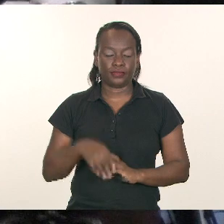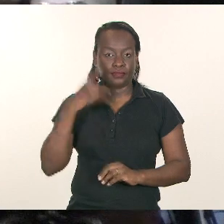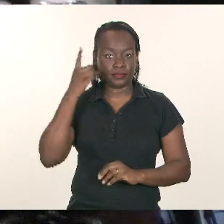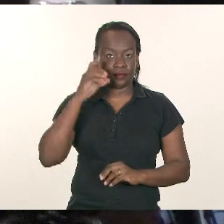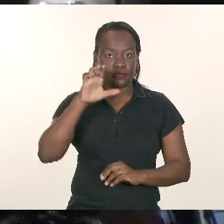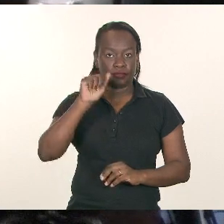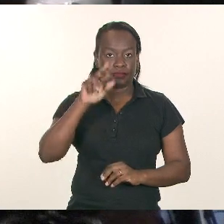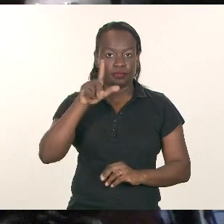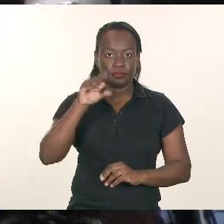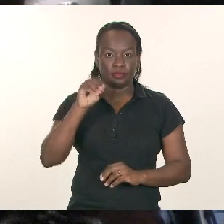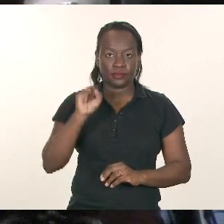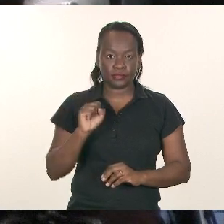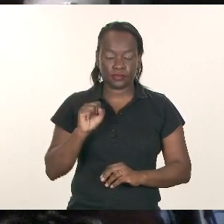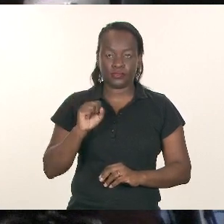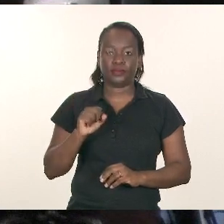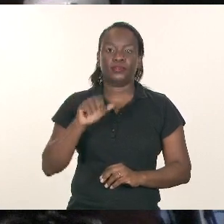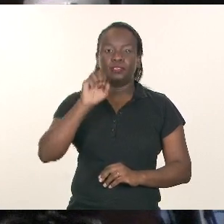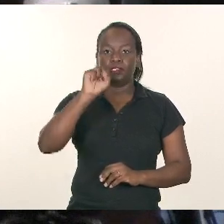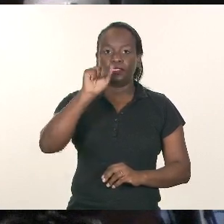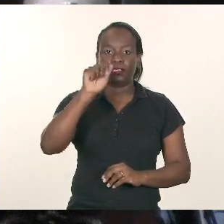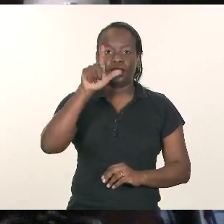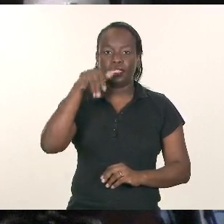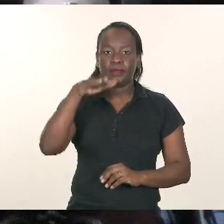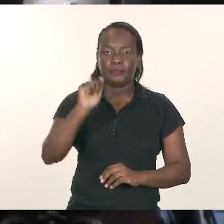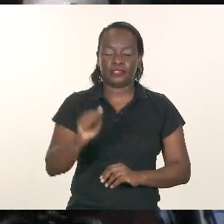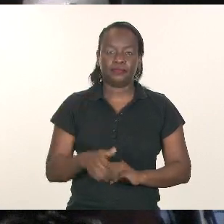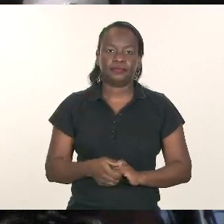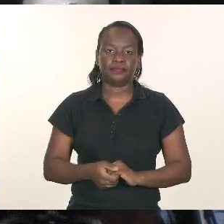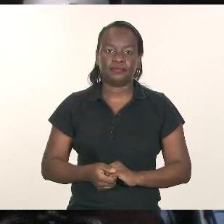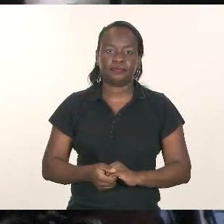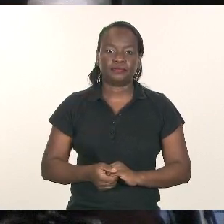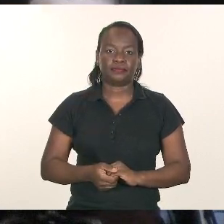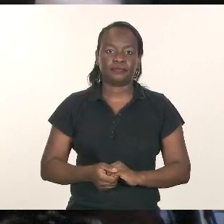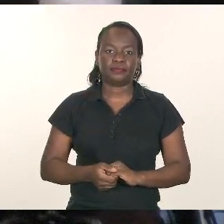Deputado Carlos Augusto. Deputado Coronel Salema.